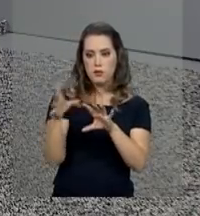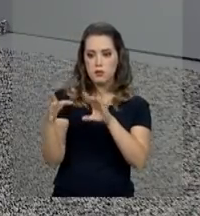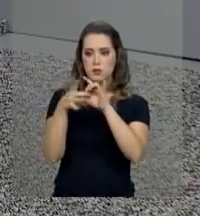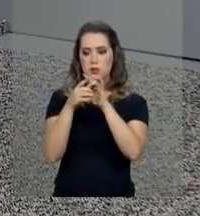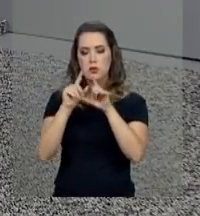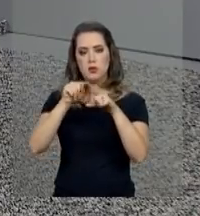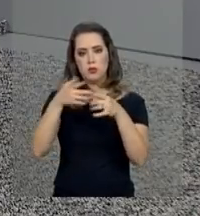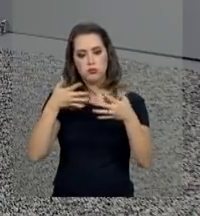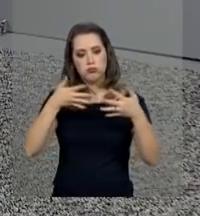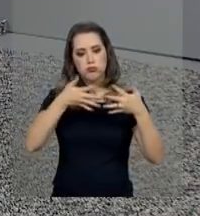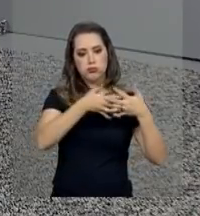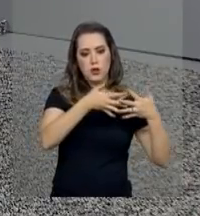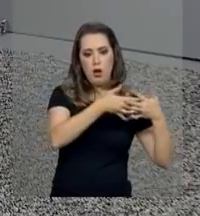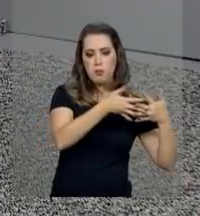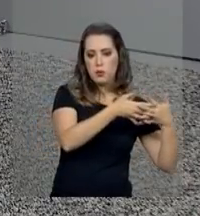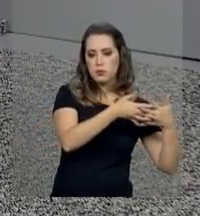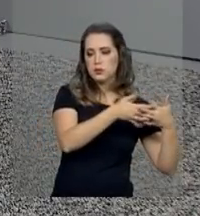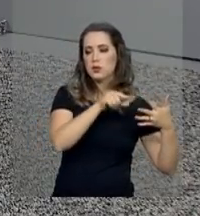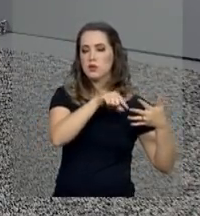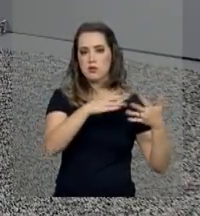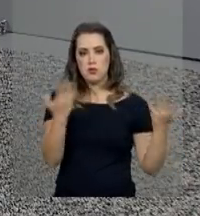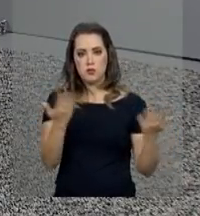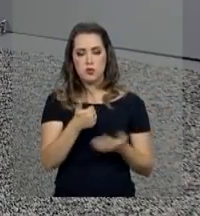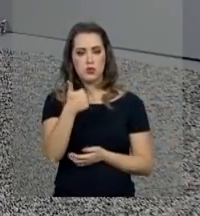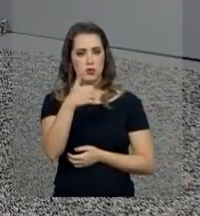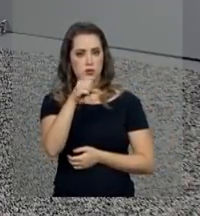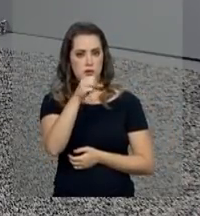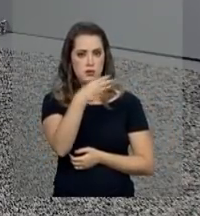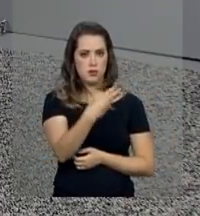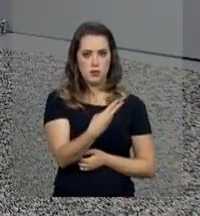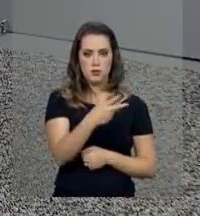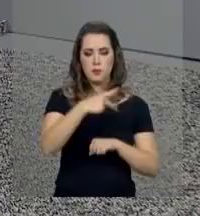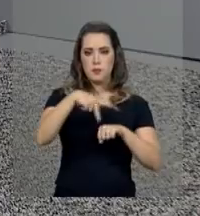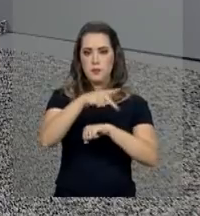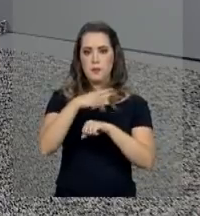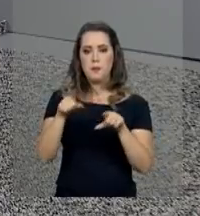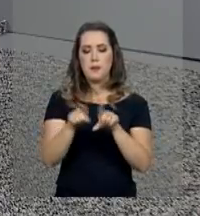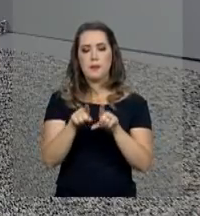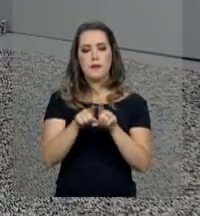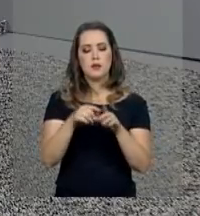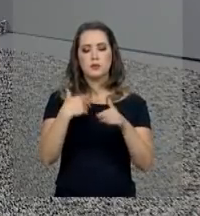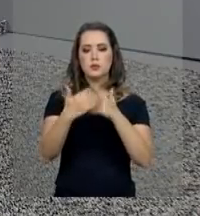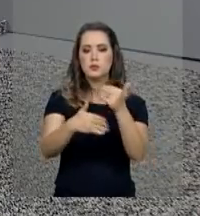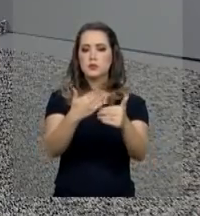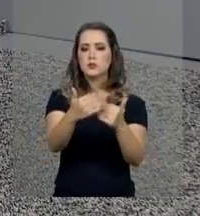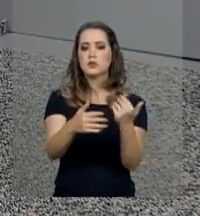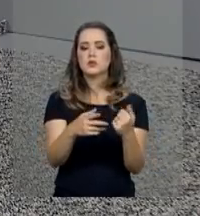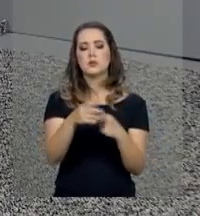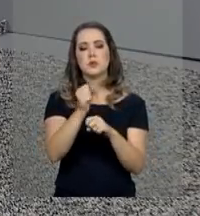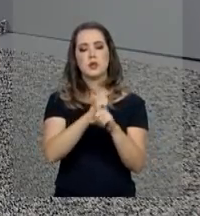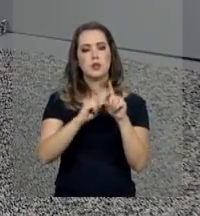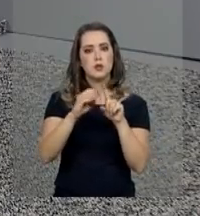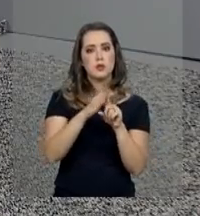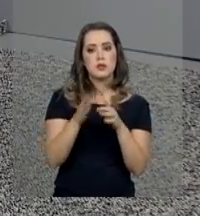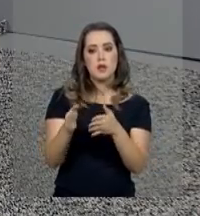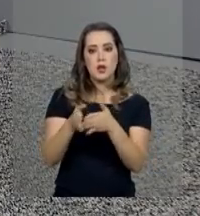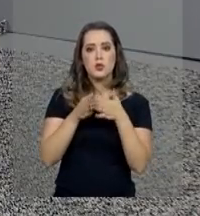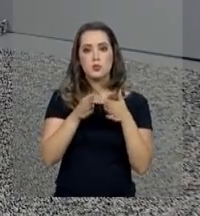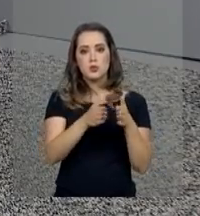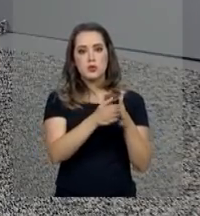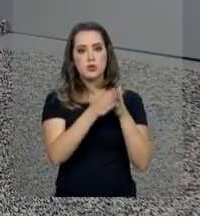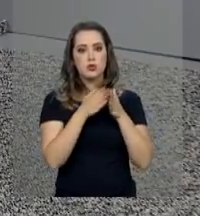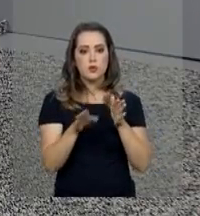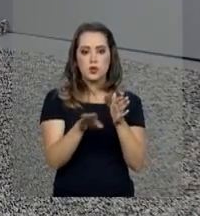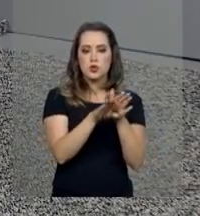de países membros, são 193 atualmente, e também as demandas da sociedade foram chegando, a ONU ela